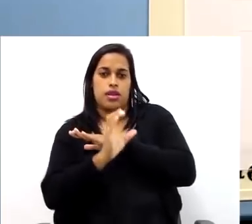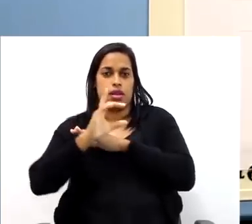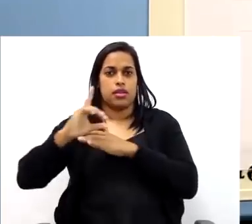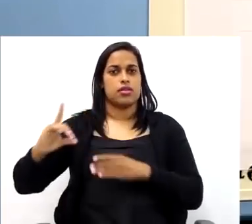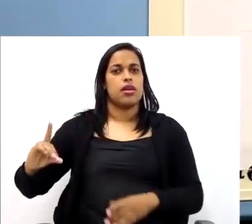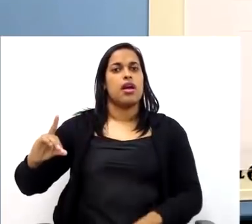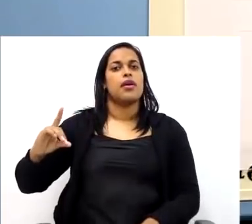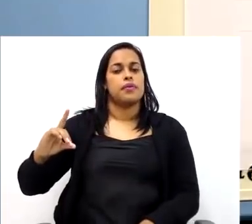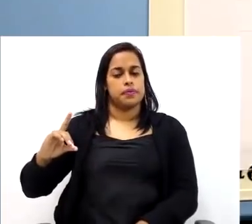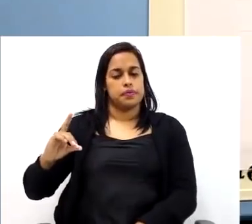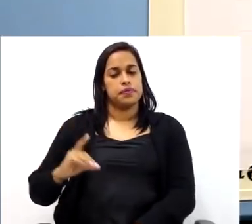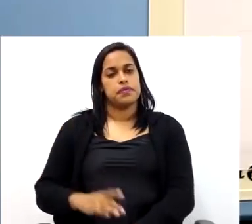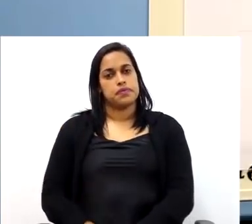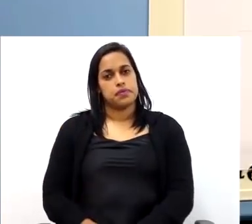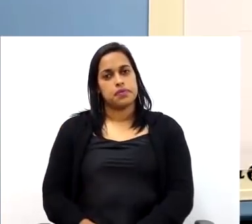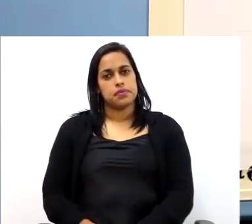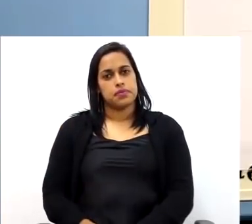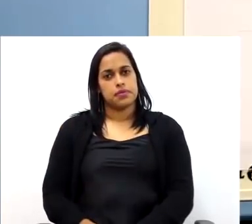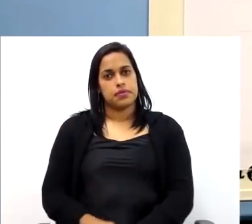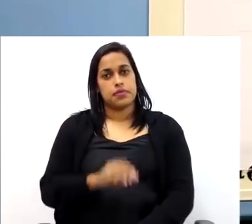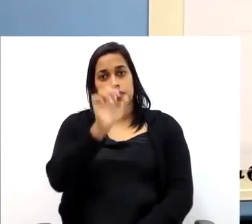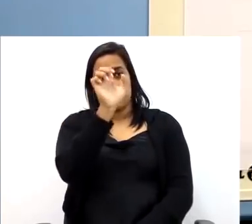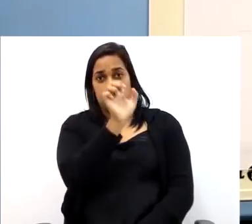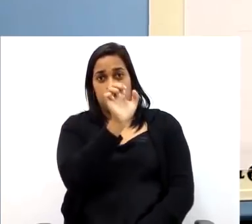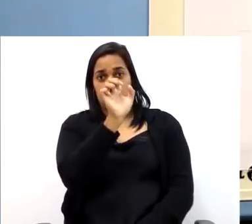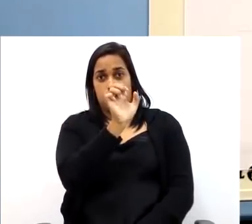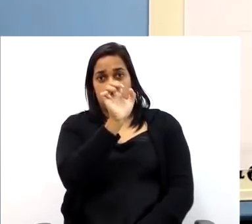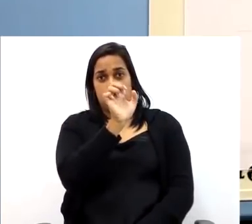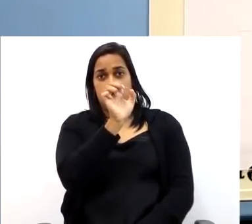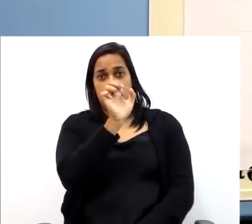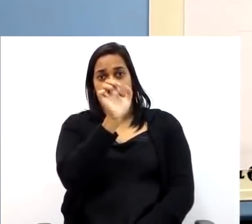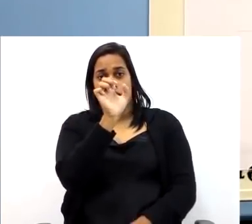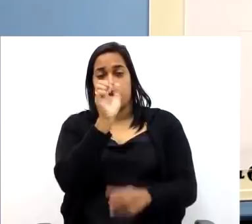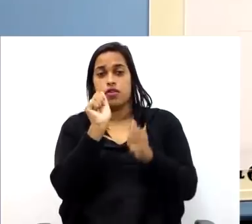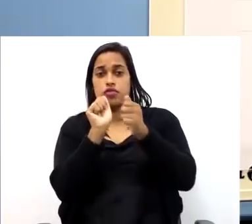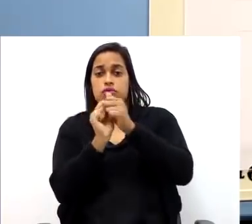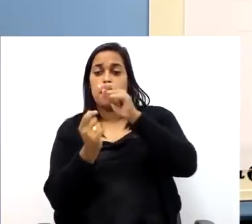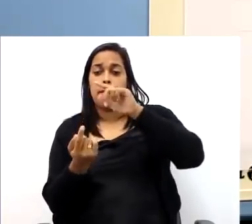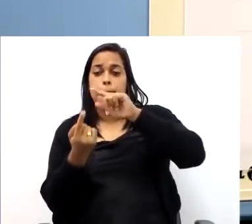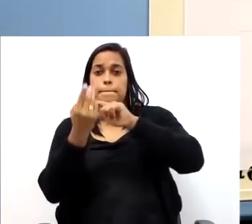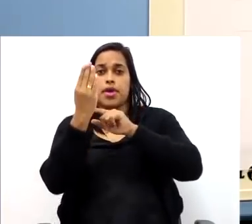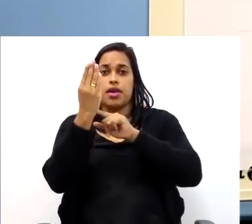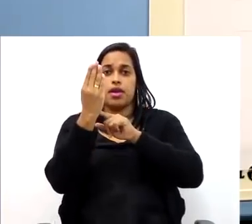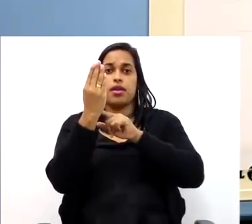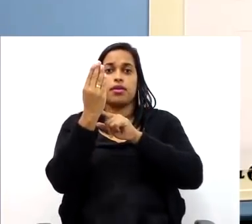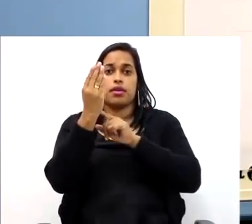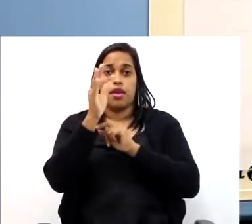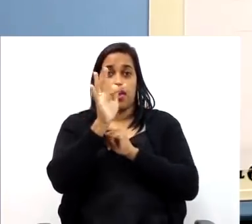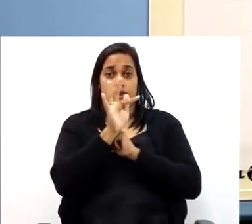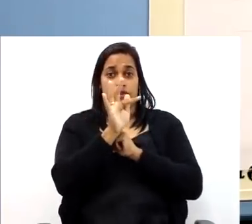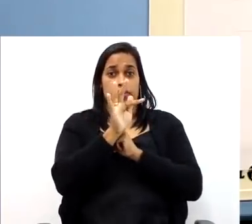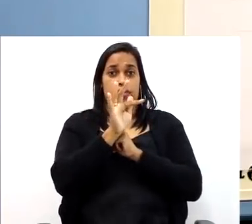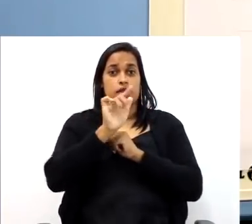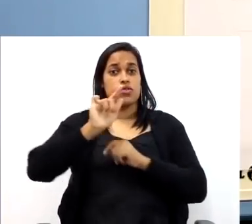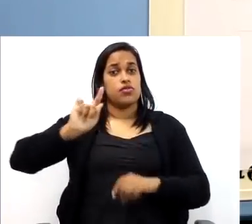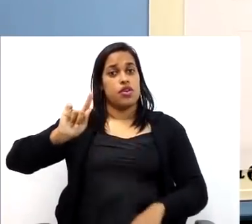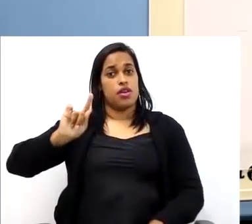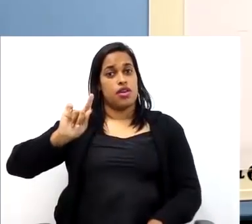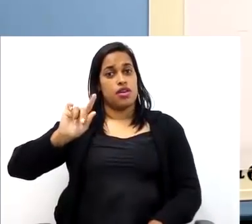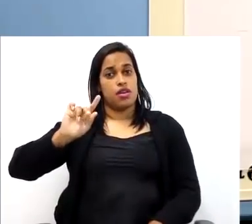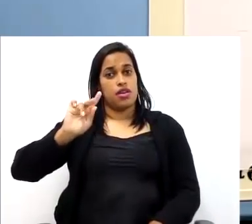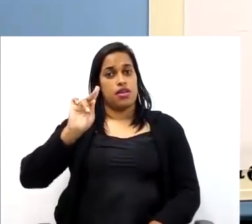C, D. O E tá lá coincidente com o B, só que lá atrás, F,